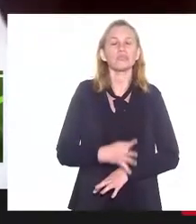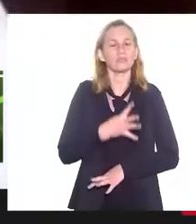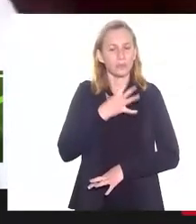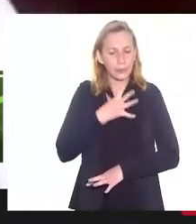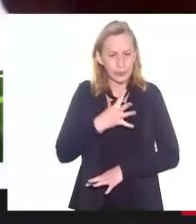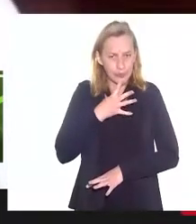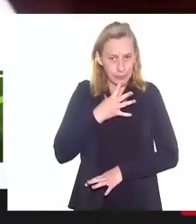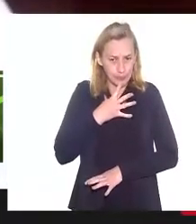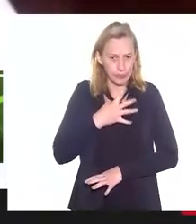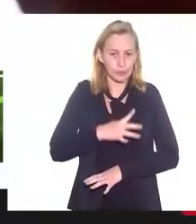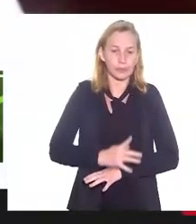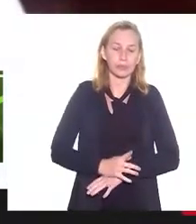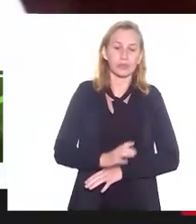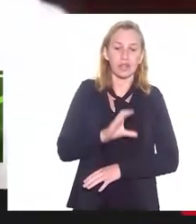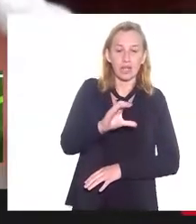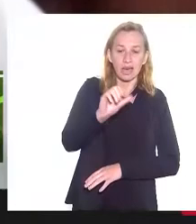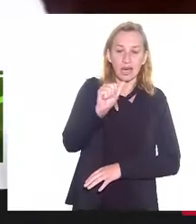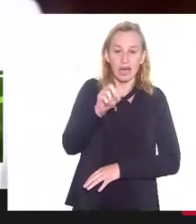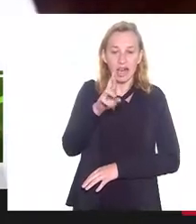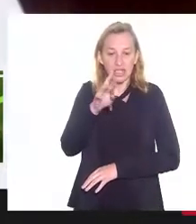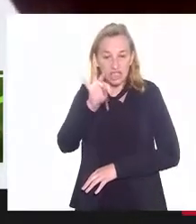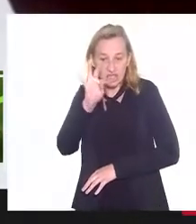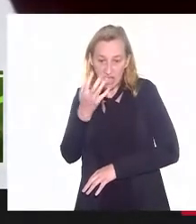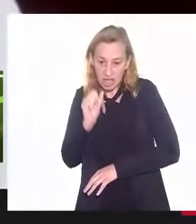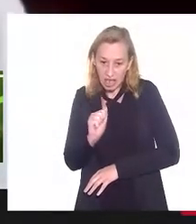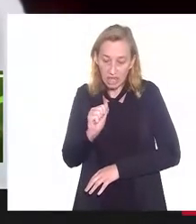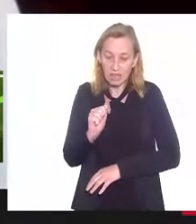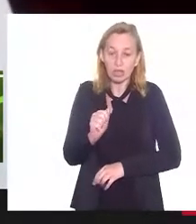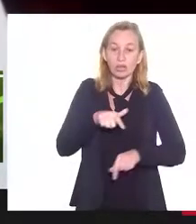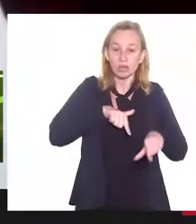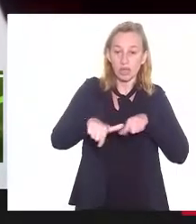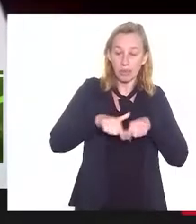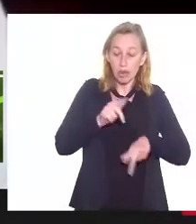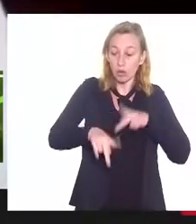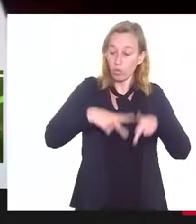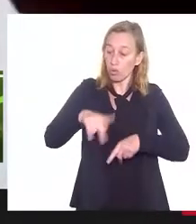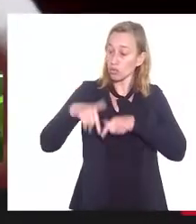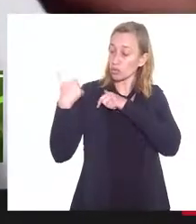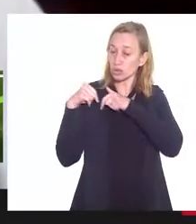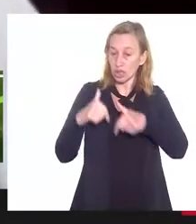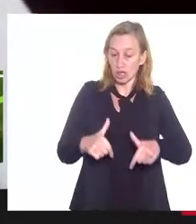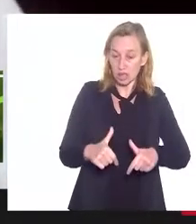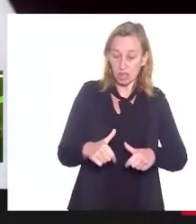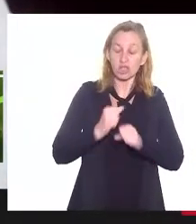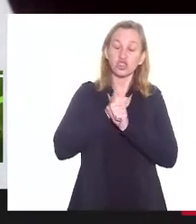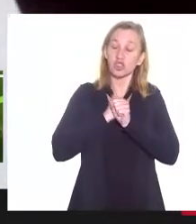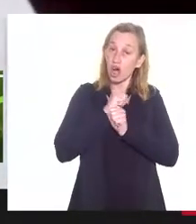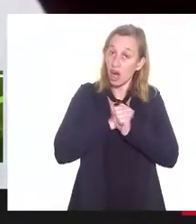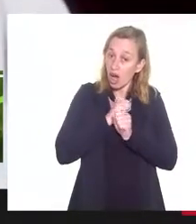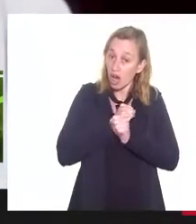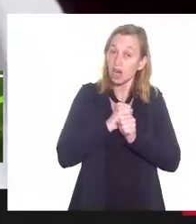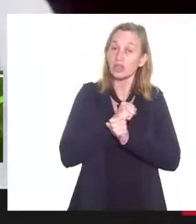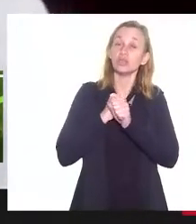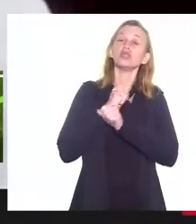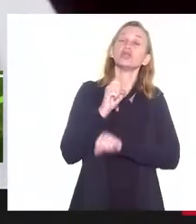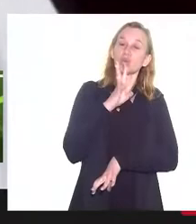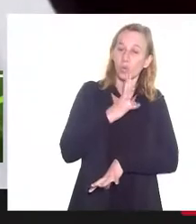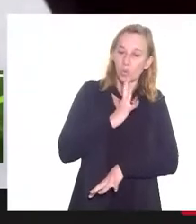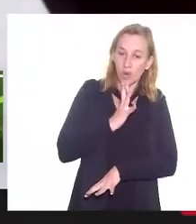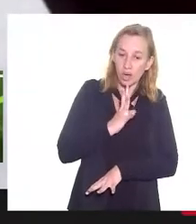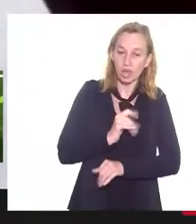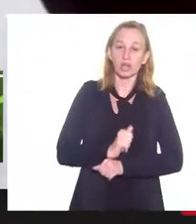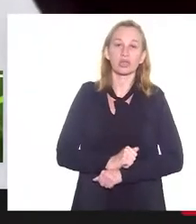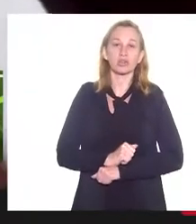reconheceu através da cartilha um trabalho dos povos tradicionais de muitos anos, reconheceu